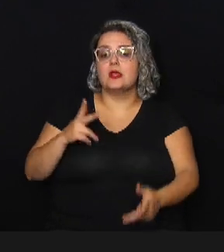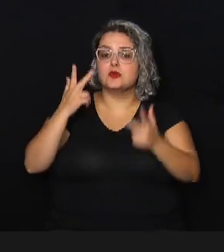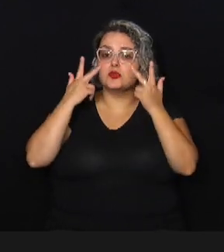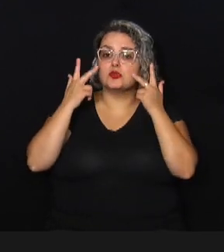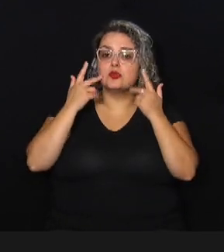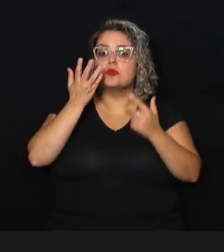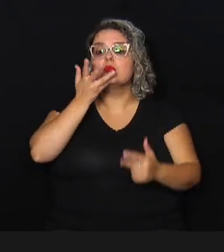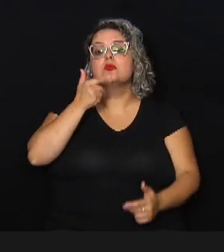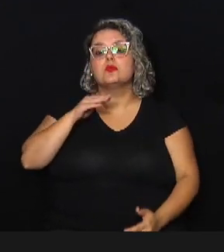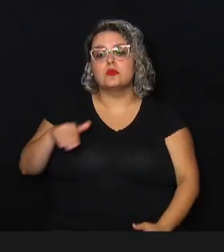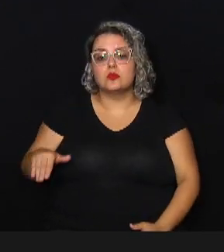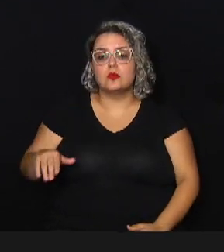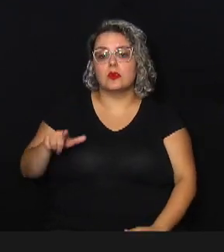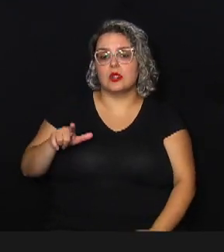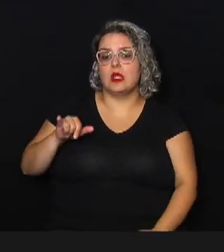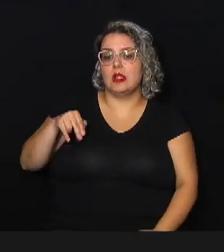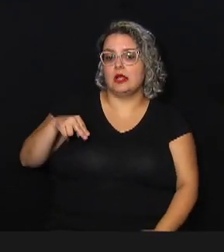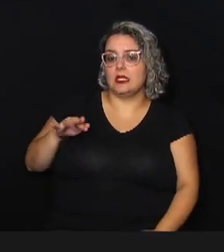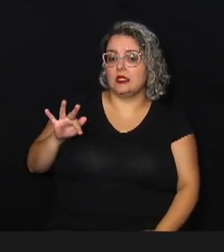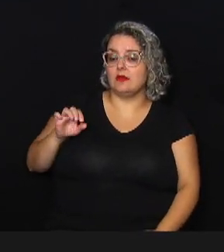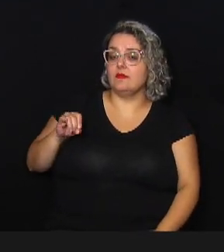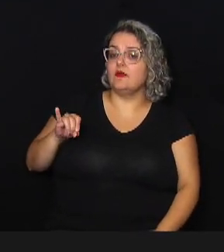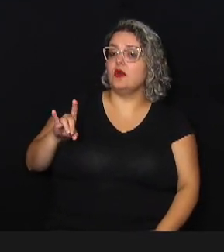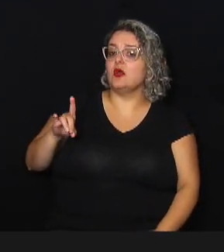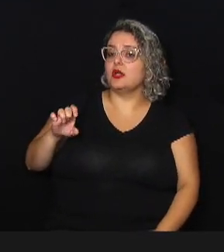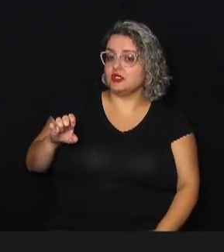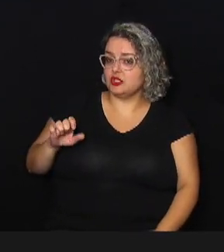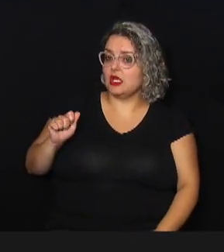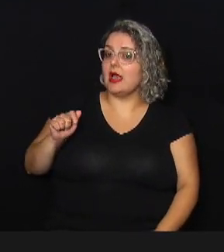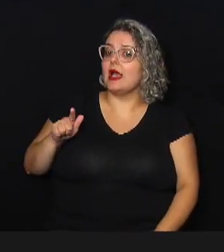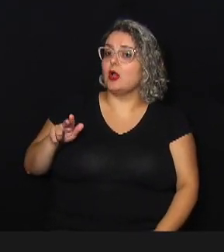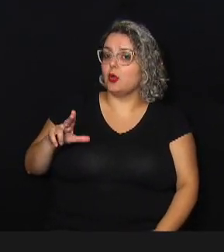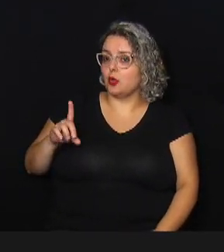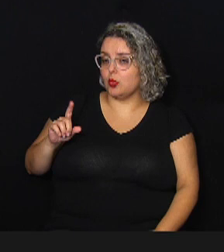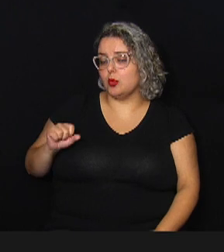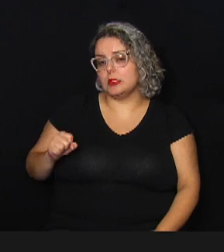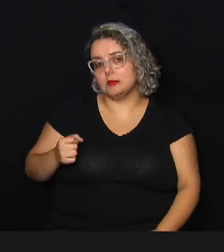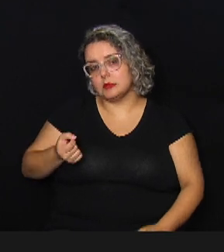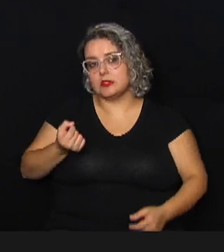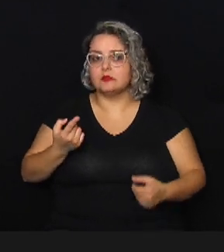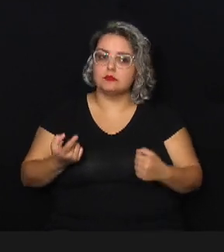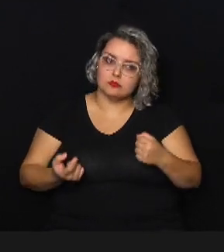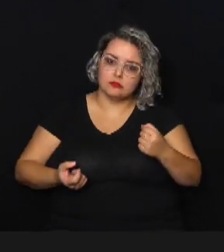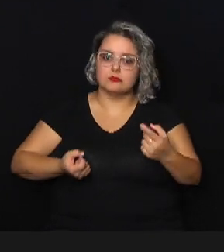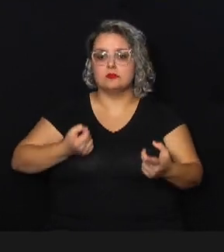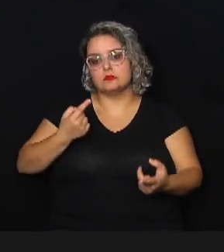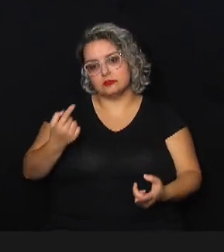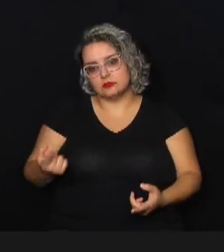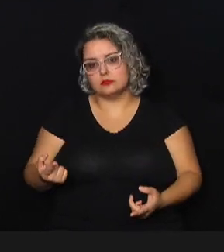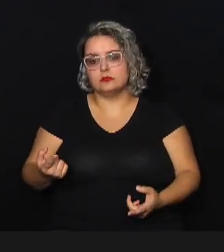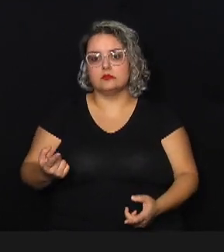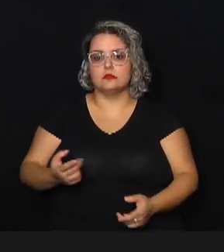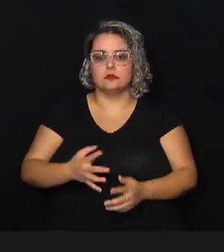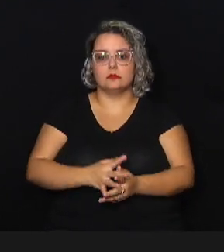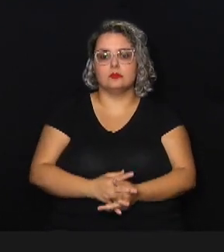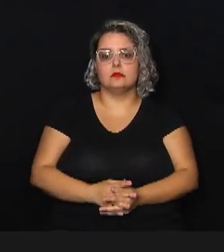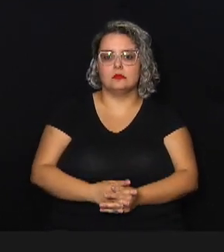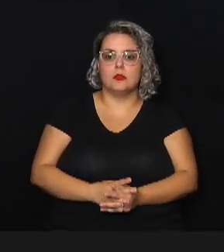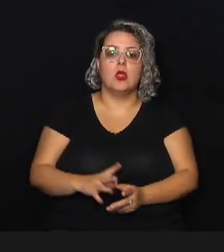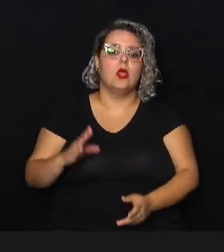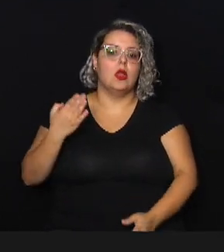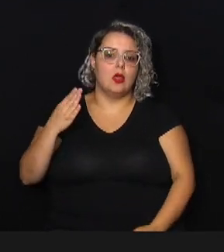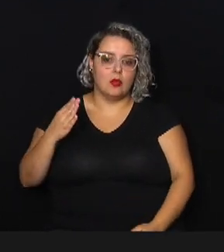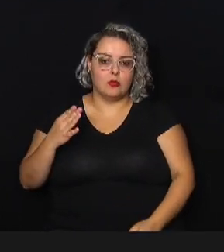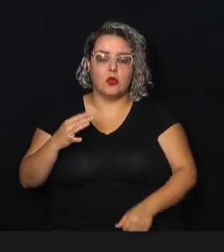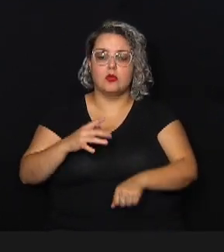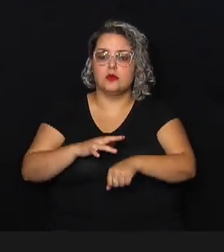a leucemia linfóide aguda, tá? Mas por alguns marcadores celulares, até a biologia da doença é